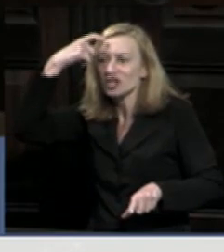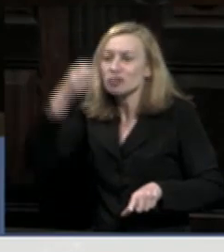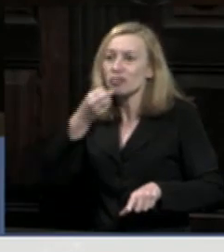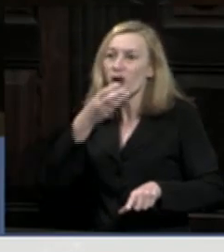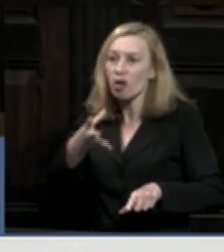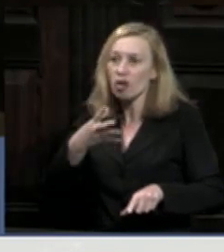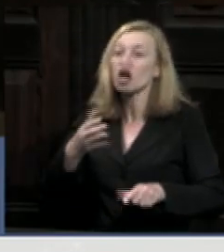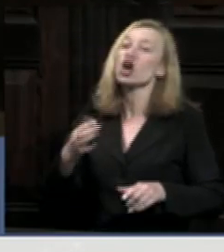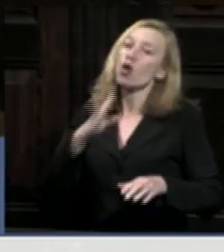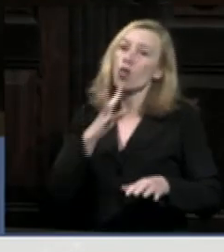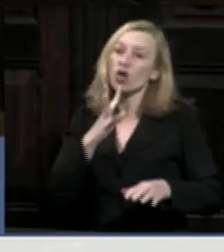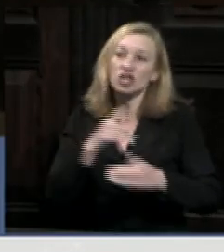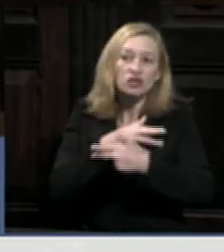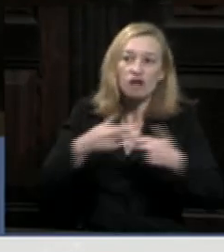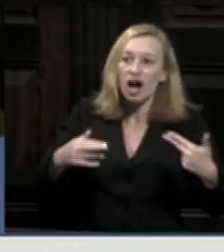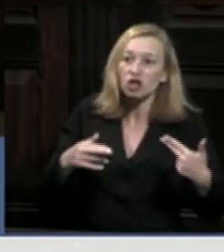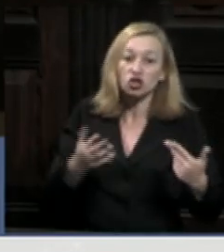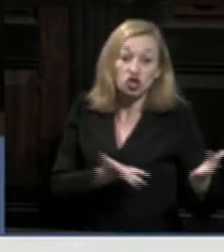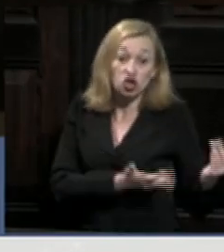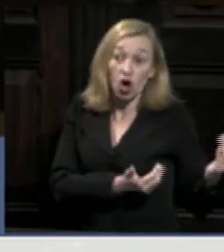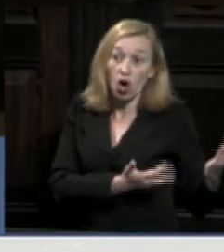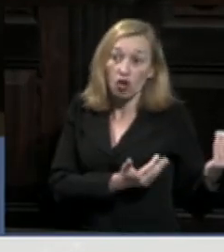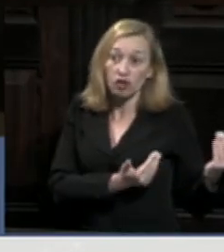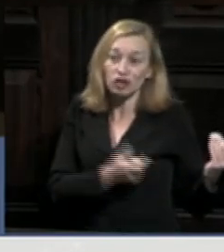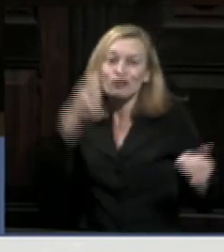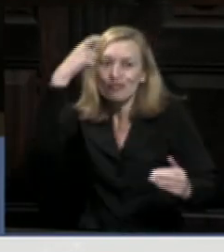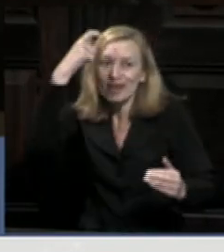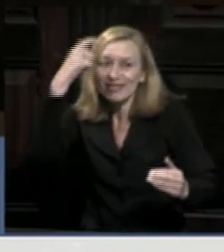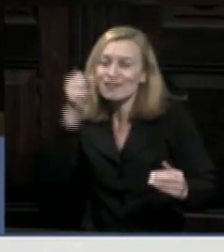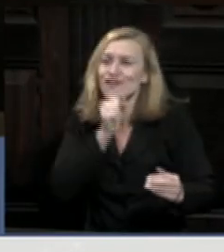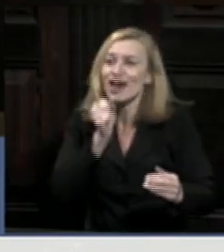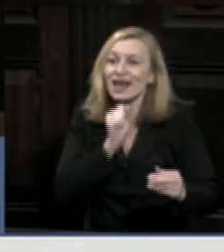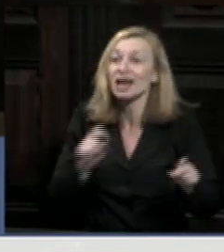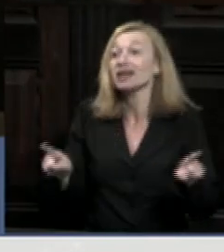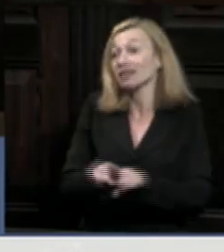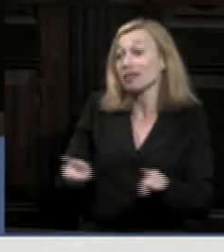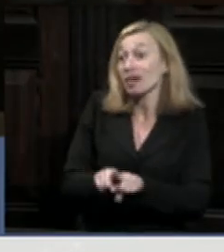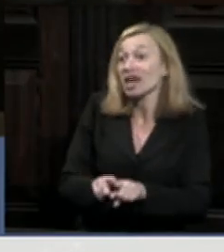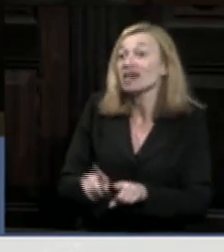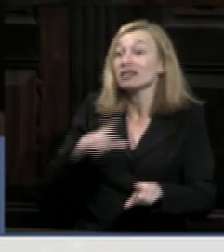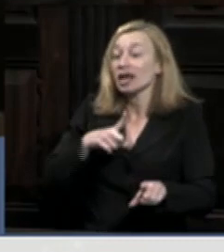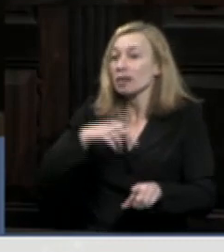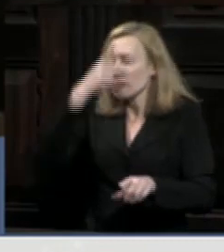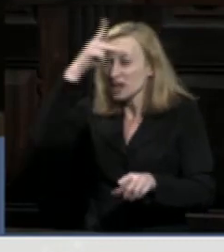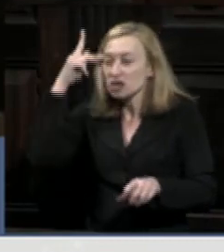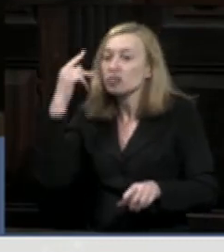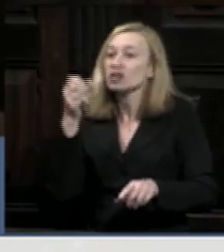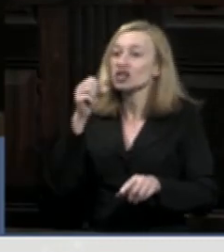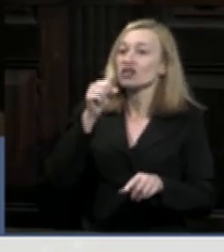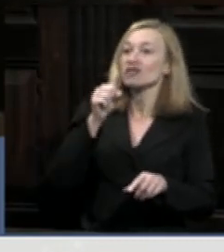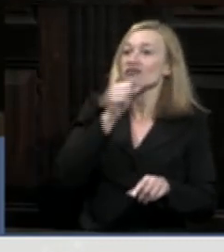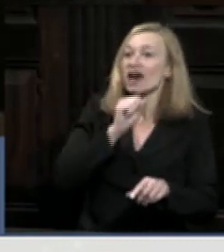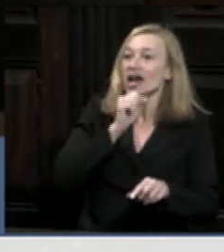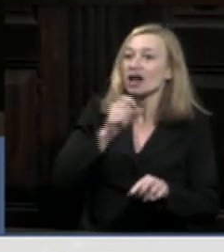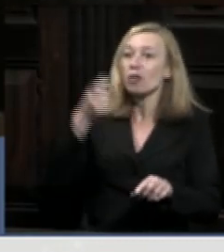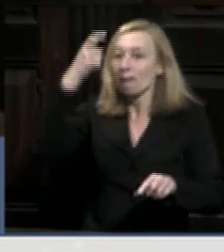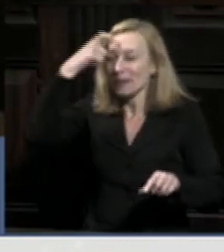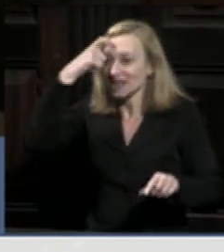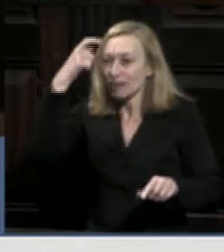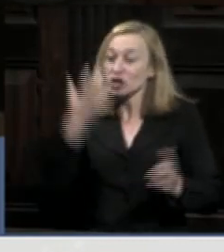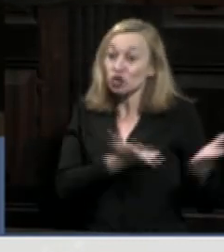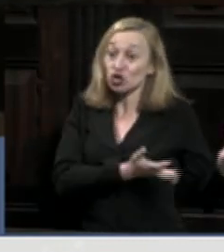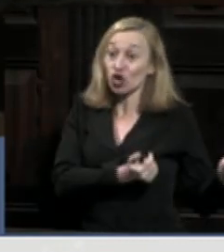muitos jovens velhos e muitas pessoas de mais idade muitos jovens que nós possamos ter pensamento jovens